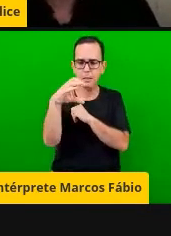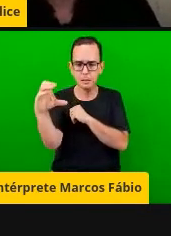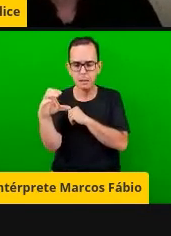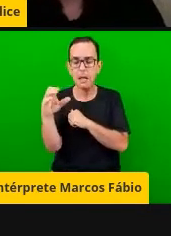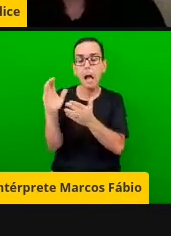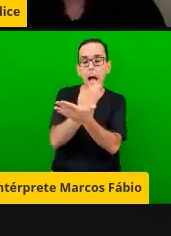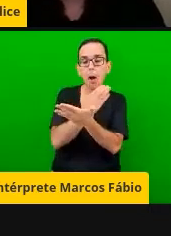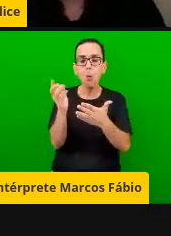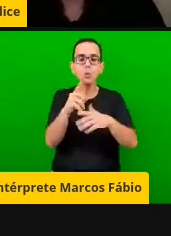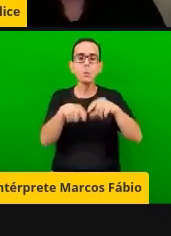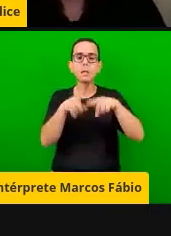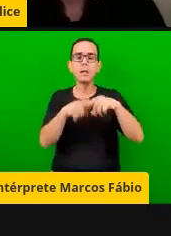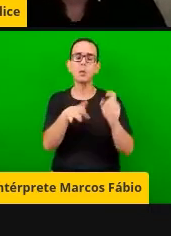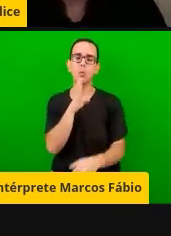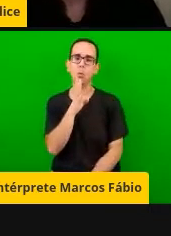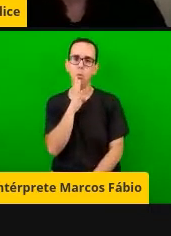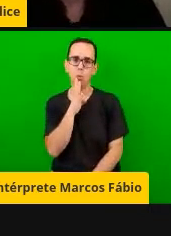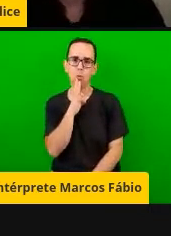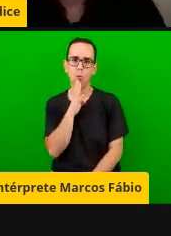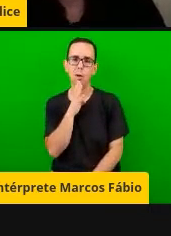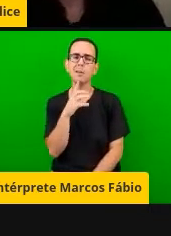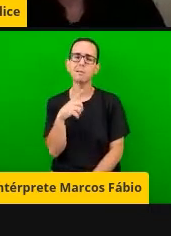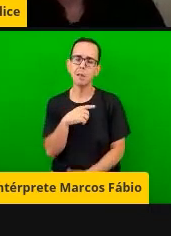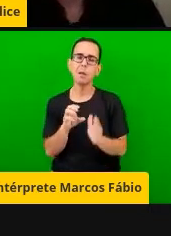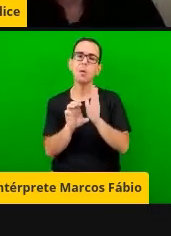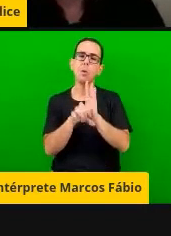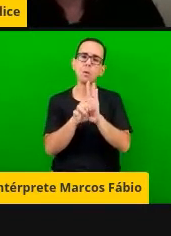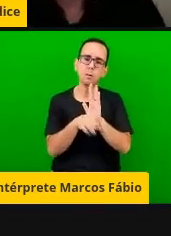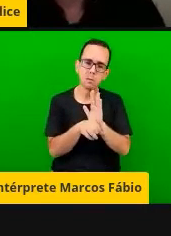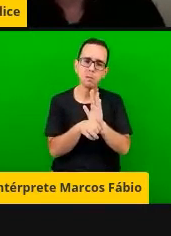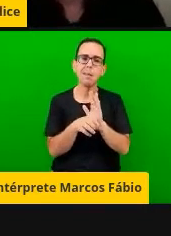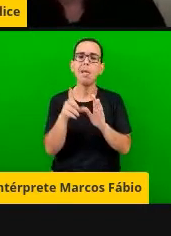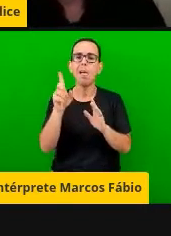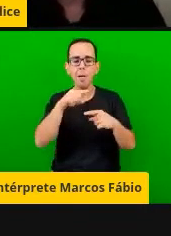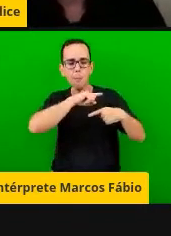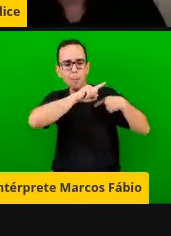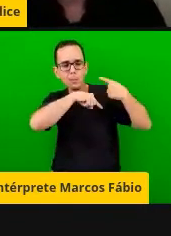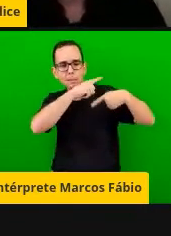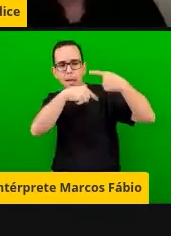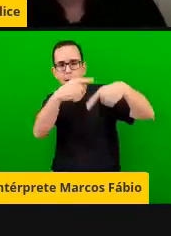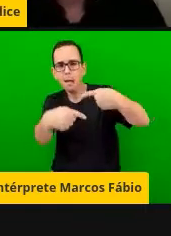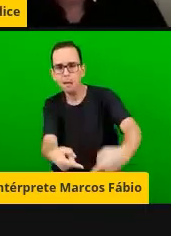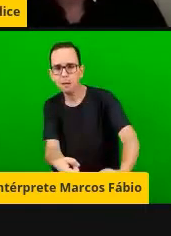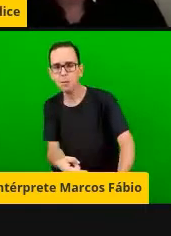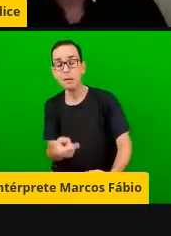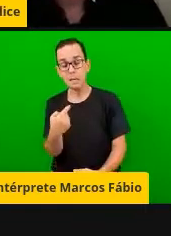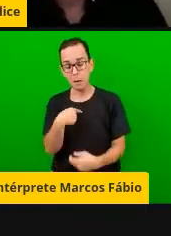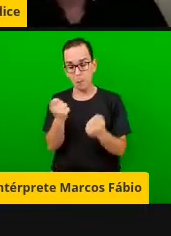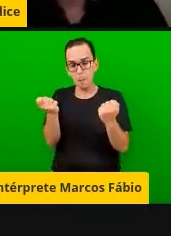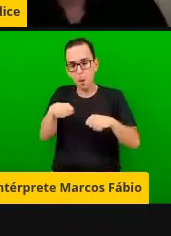conhecimento, eles são conteúdos, são conceitos, são processos, né, para que eu possa desenvolver